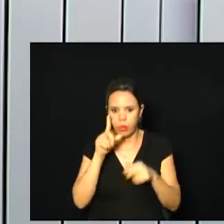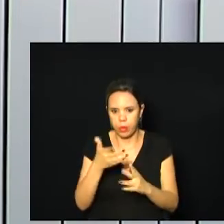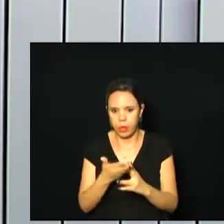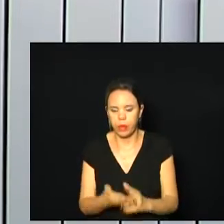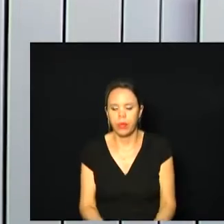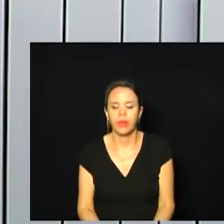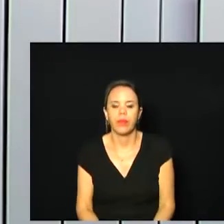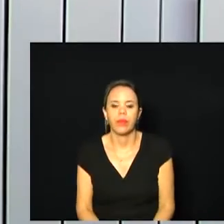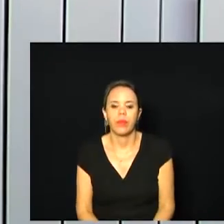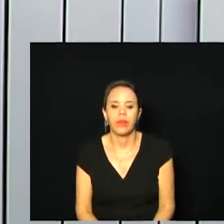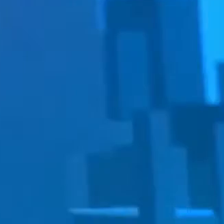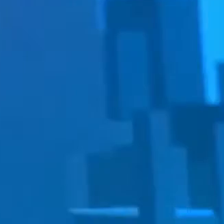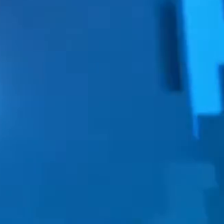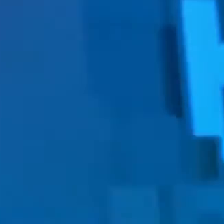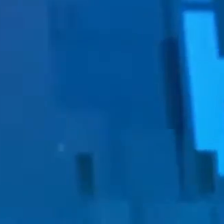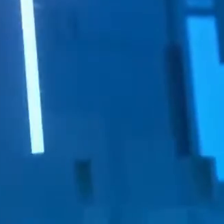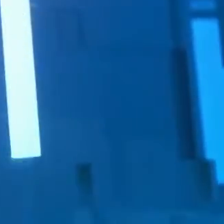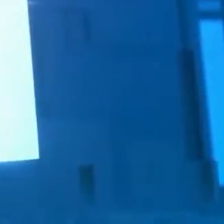intervalo.